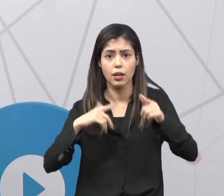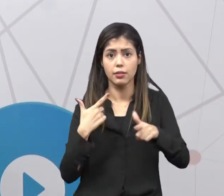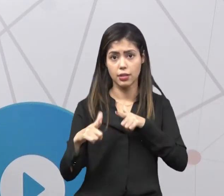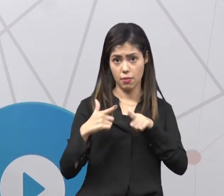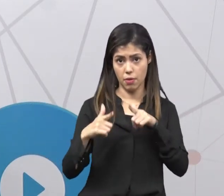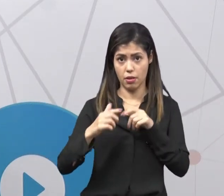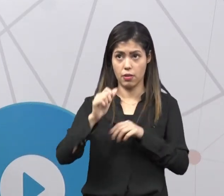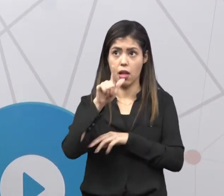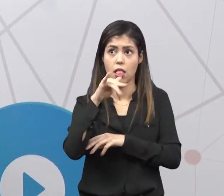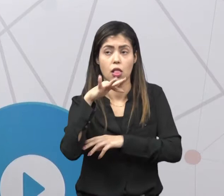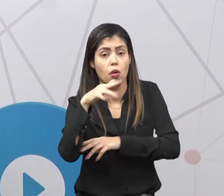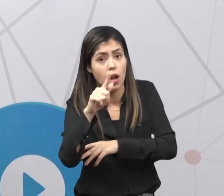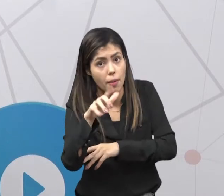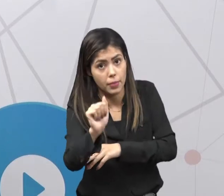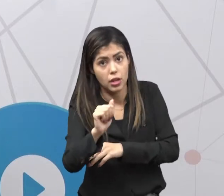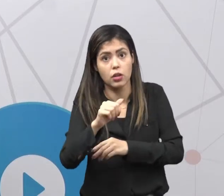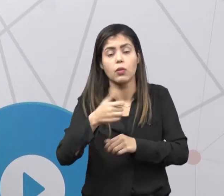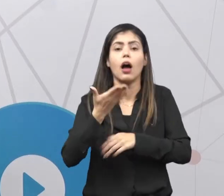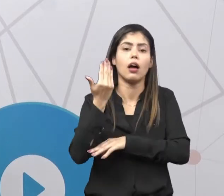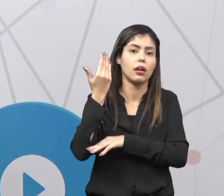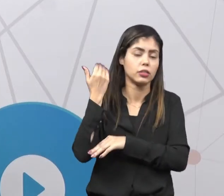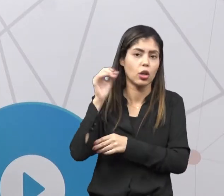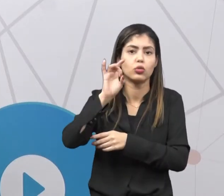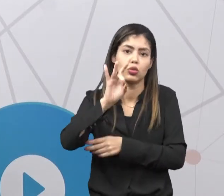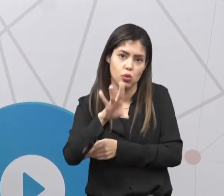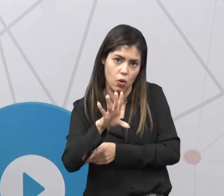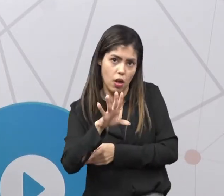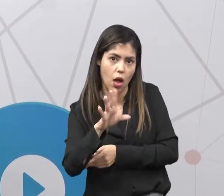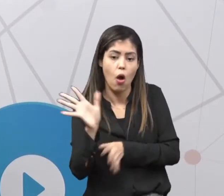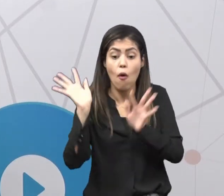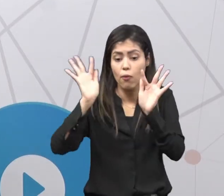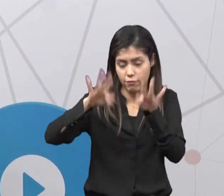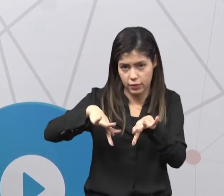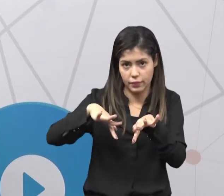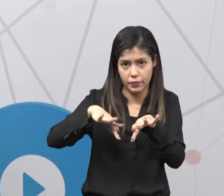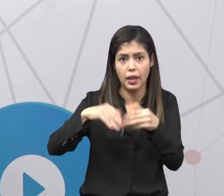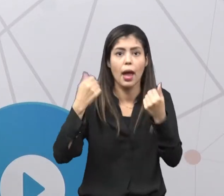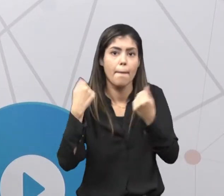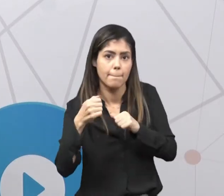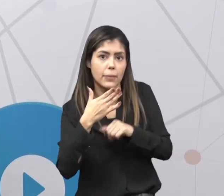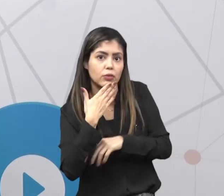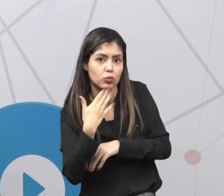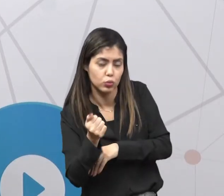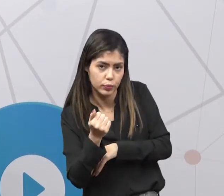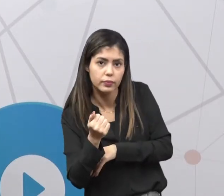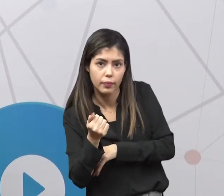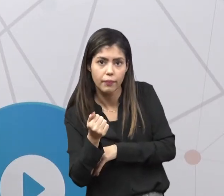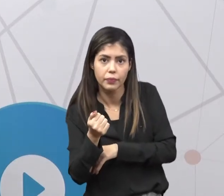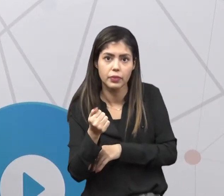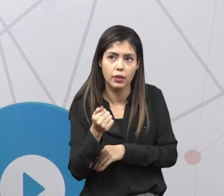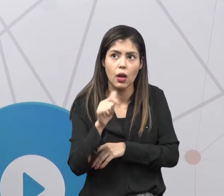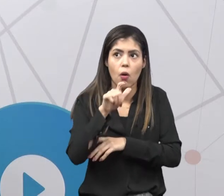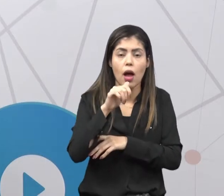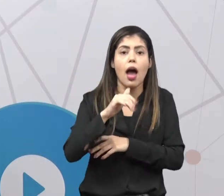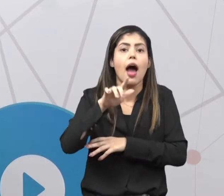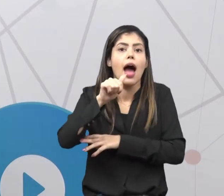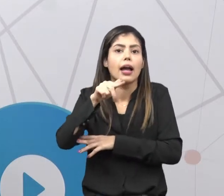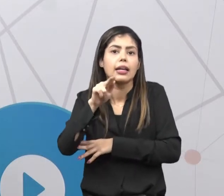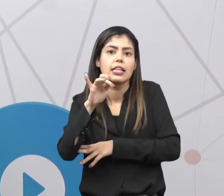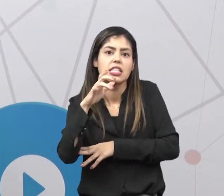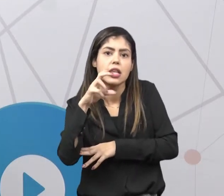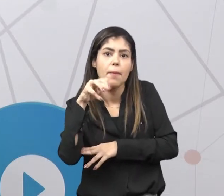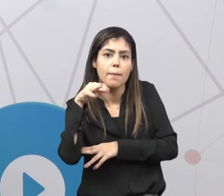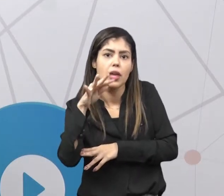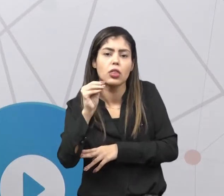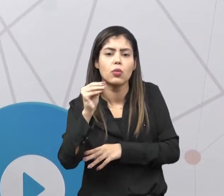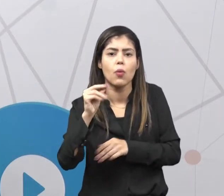trabalham alongamento antes do exercício físico, ele só trabalha ao final. Ele prefere fazer somente um aquecimento, né, que é